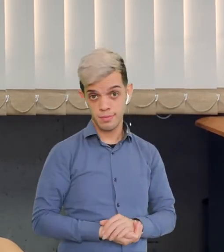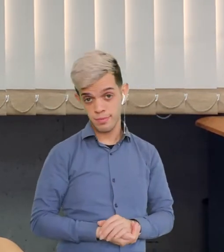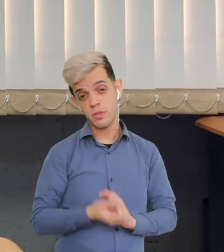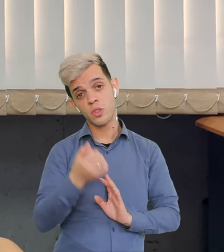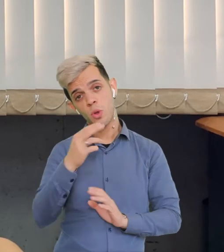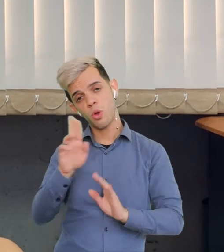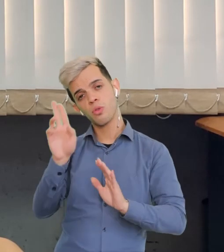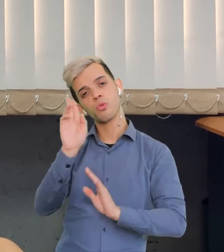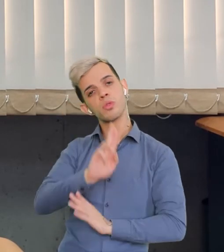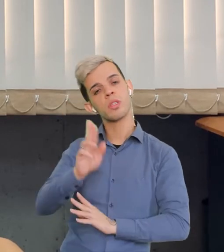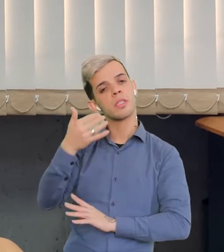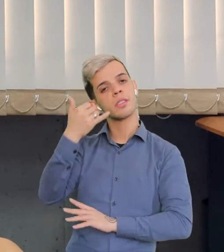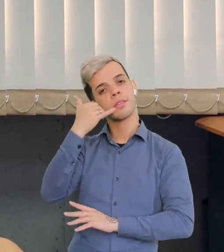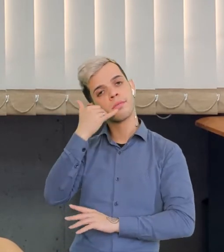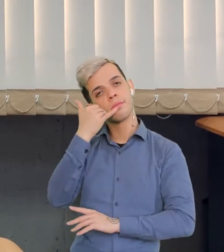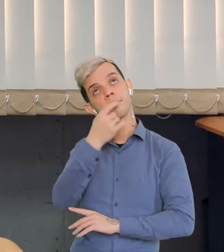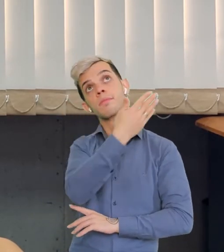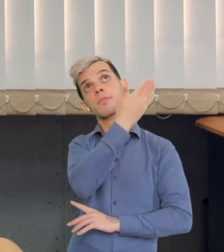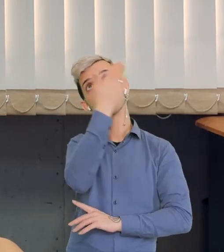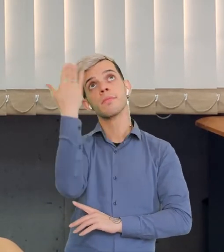prefeitura.poa.br/smf ou do telefone